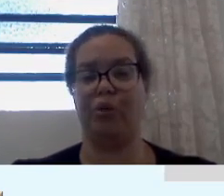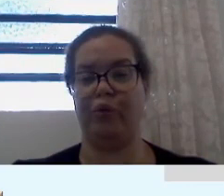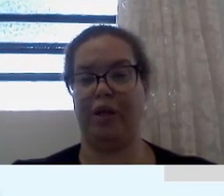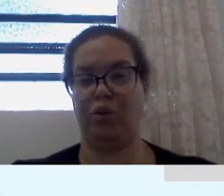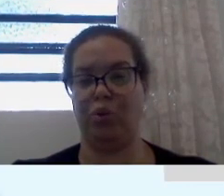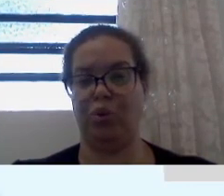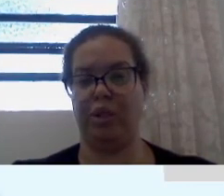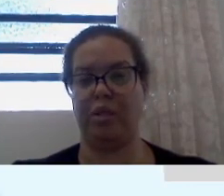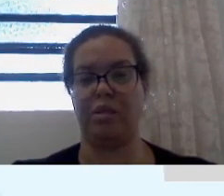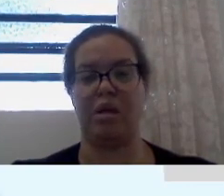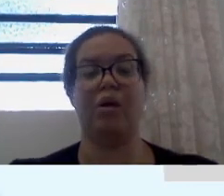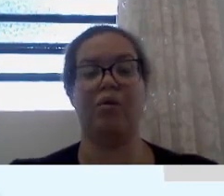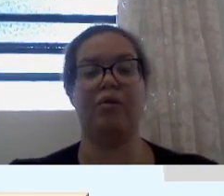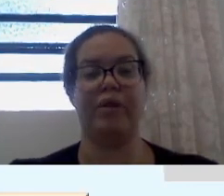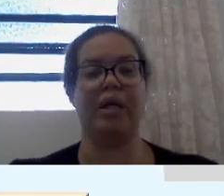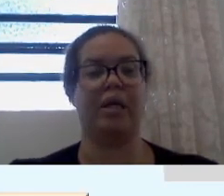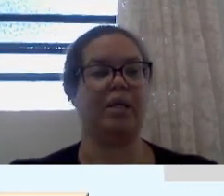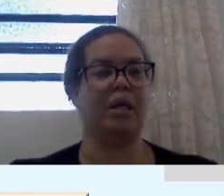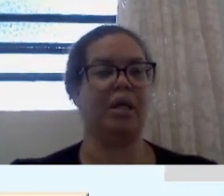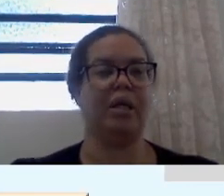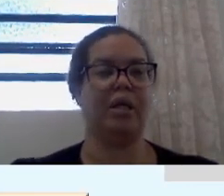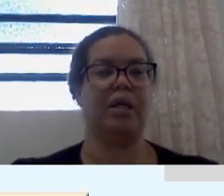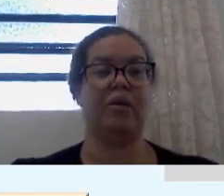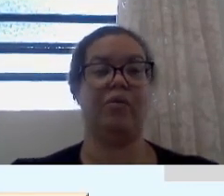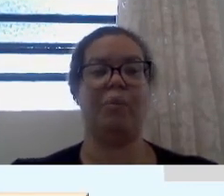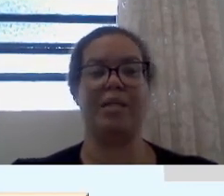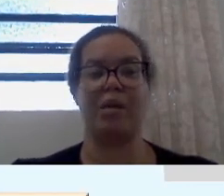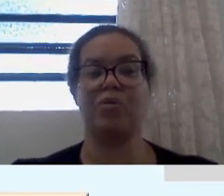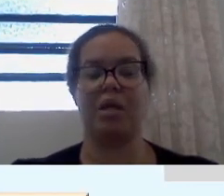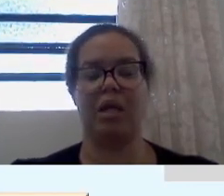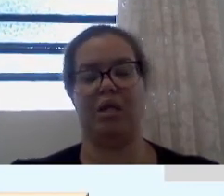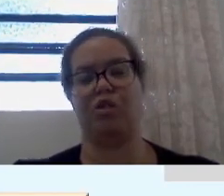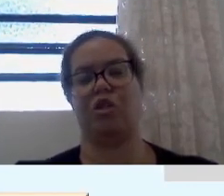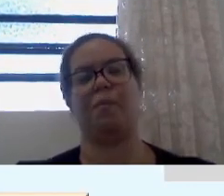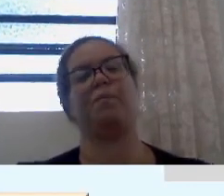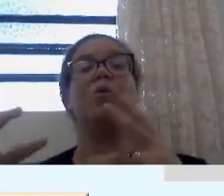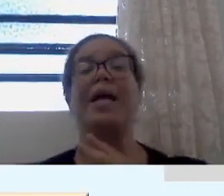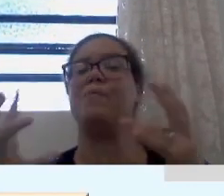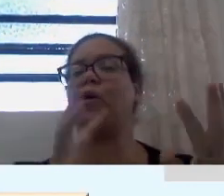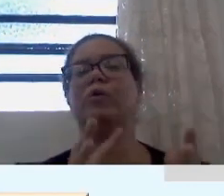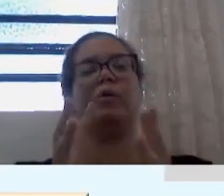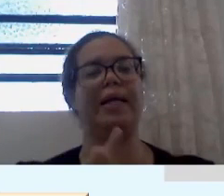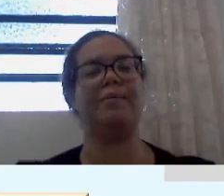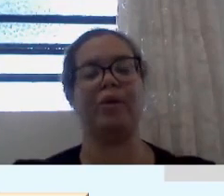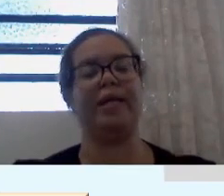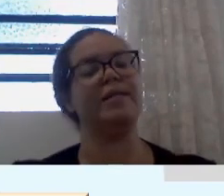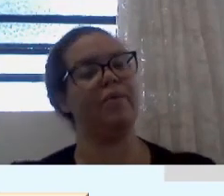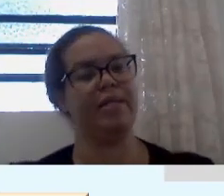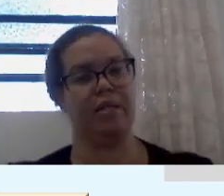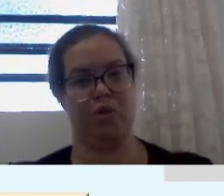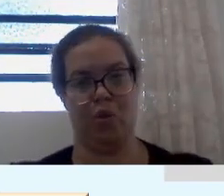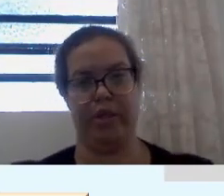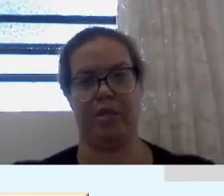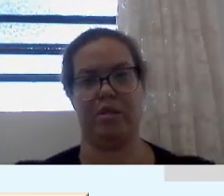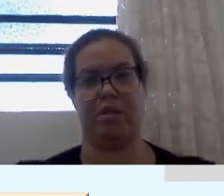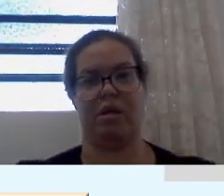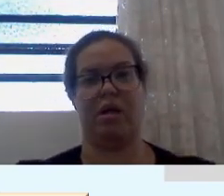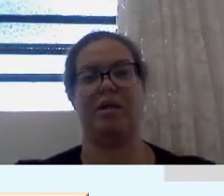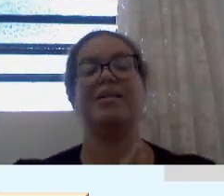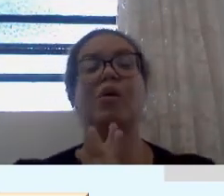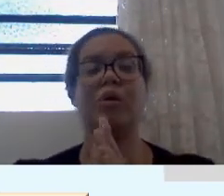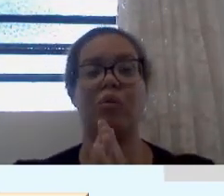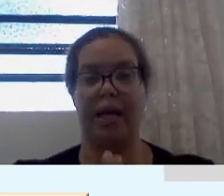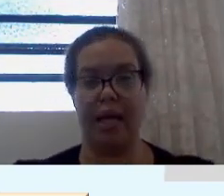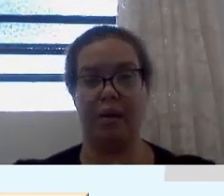e manufaturas. Eu vou vir aqui e vou pensar o seguinte, eu lembro ou não lembro o que são essas